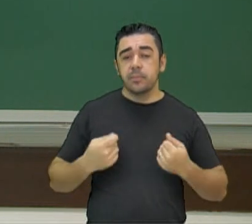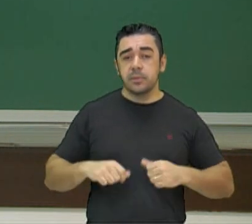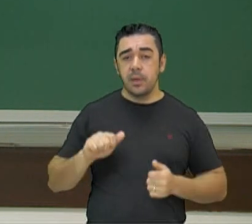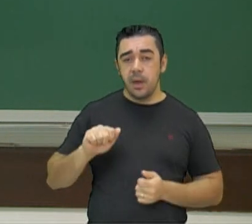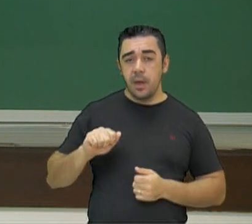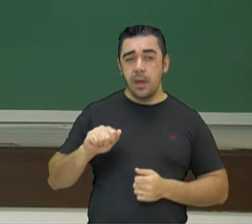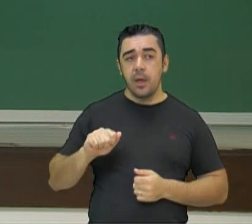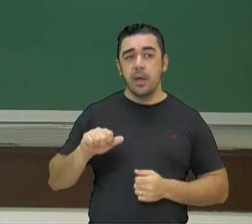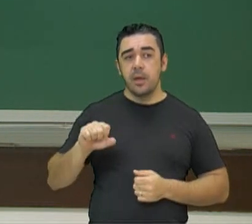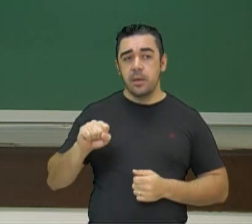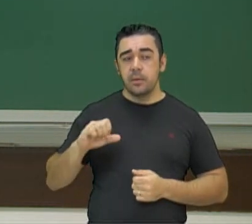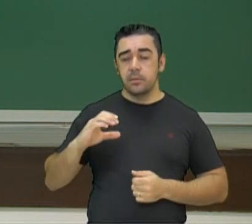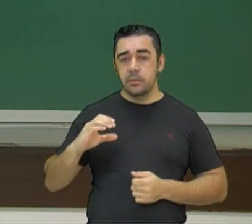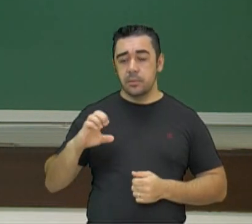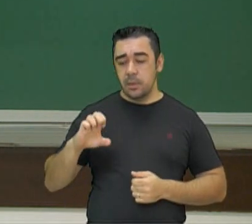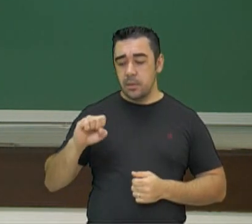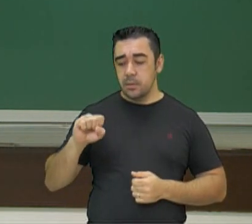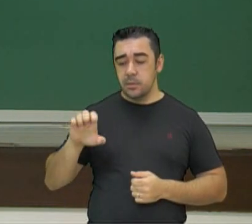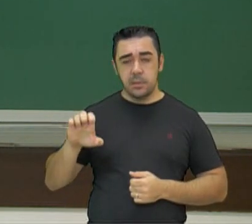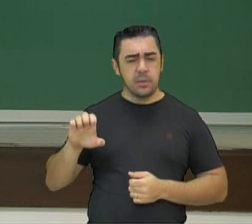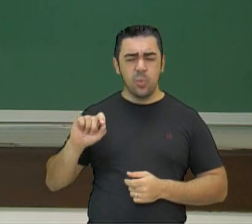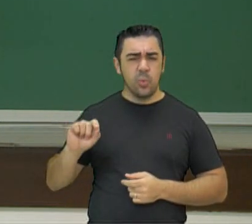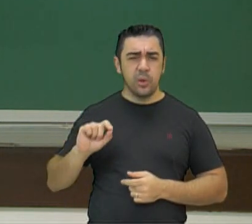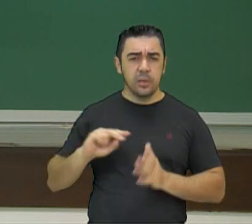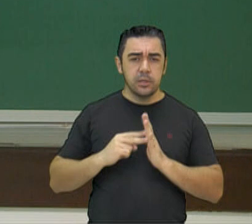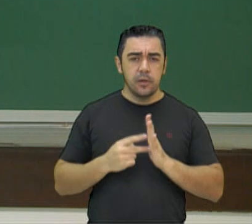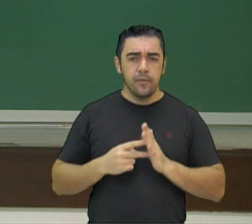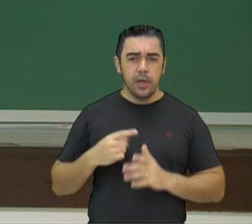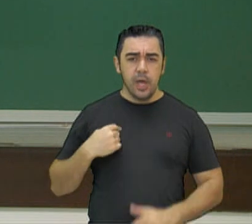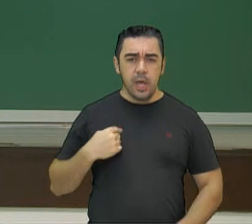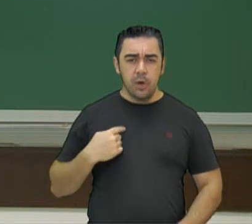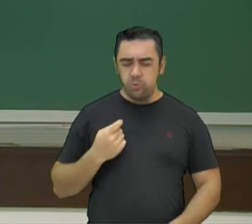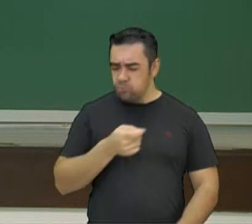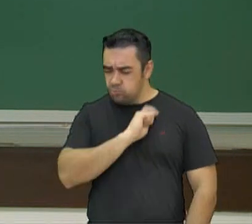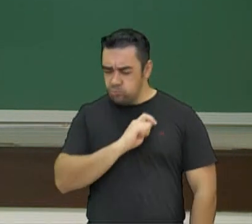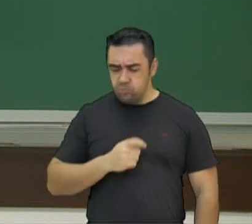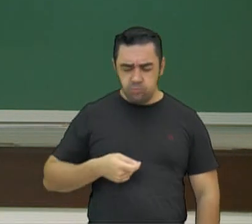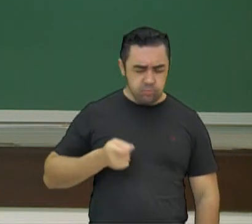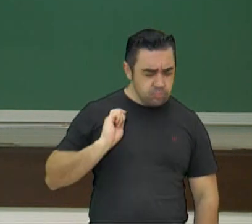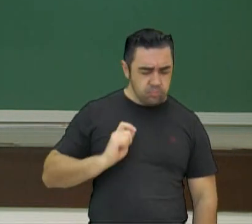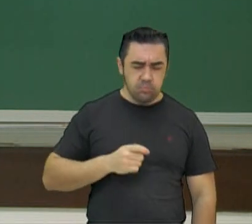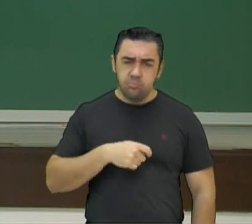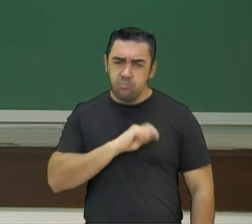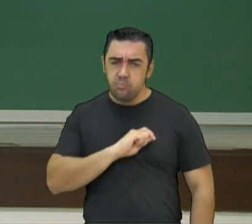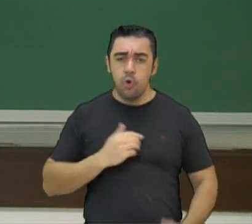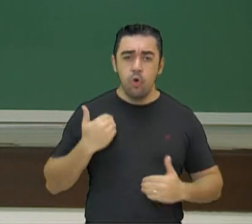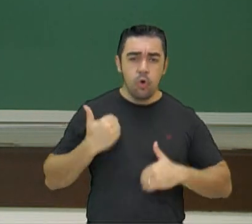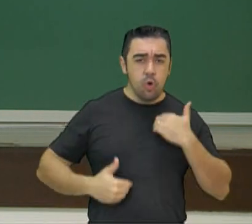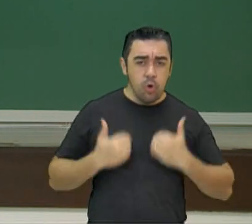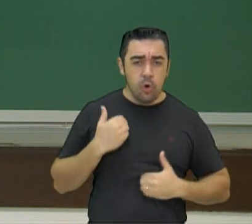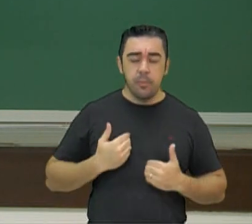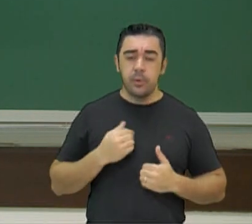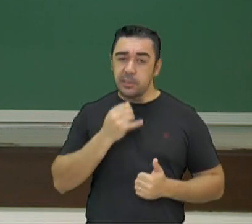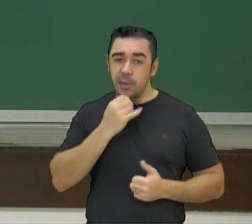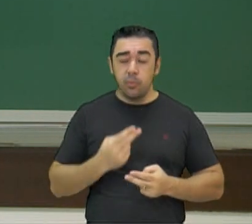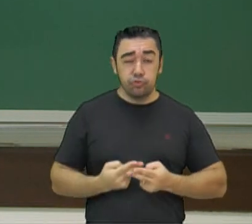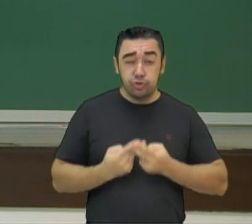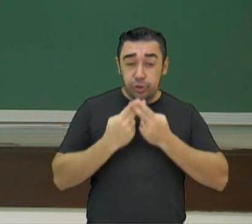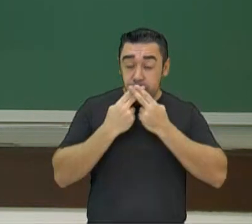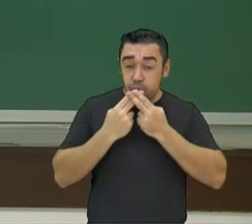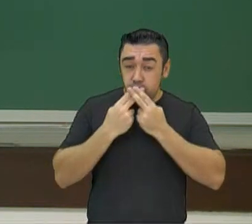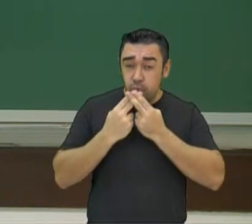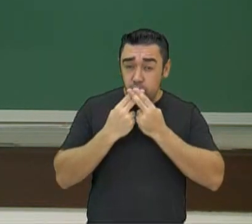um asceta. O que isso significa? Maltratar o corpo com jejuns rigorosos. Tinha